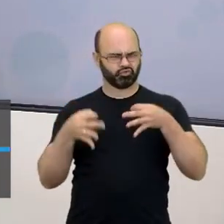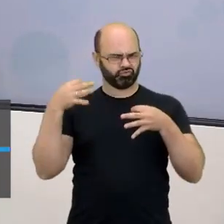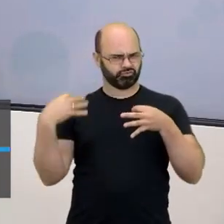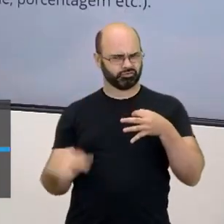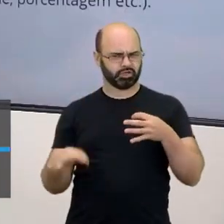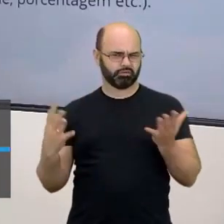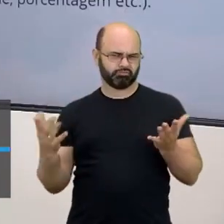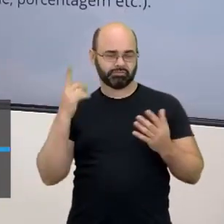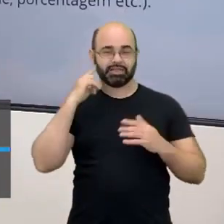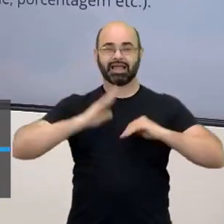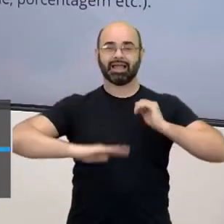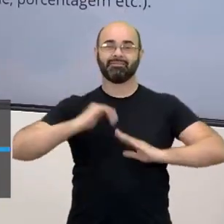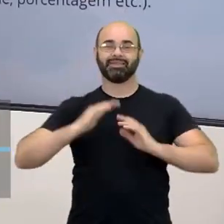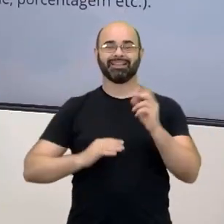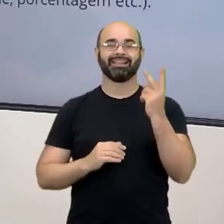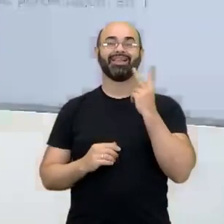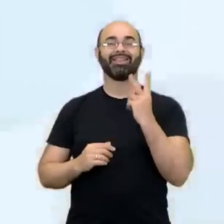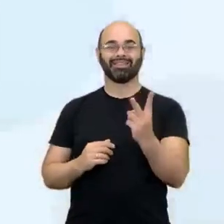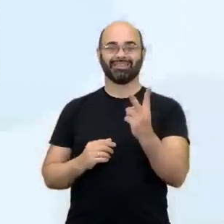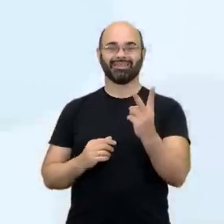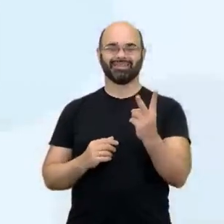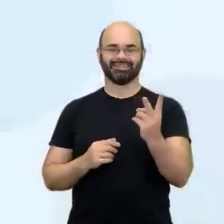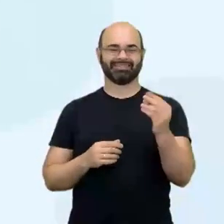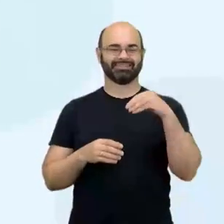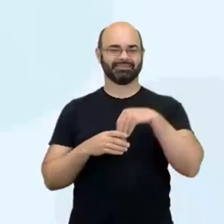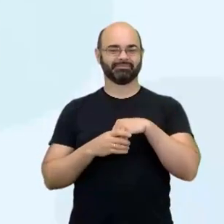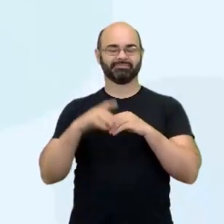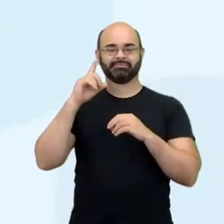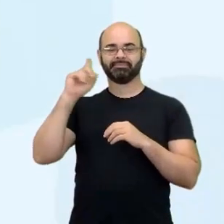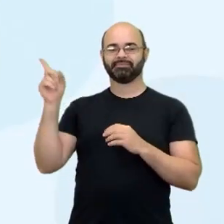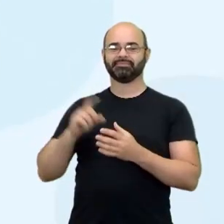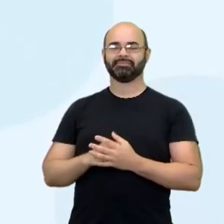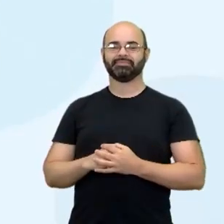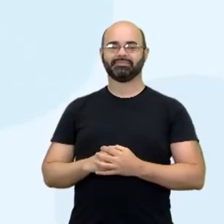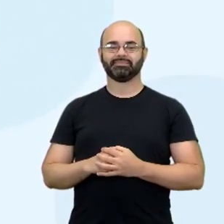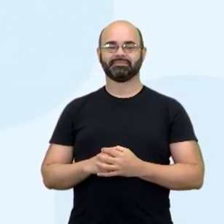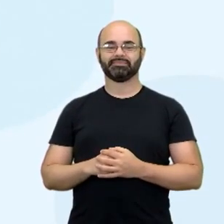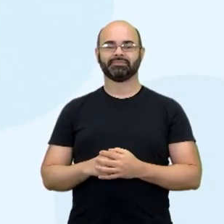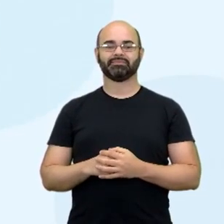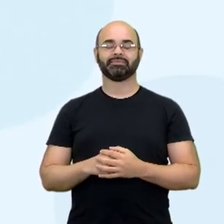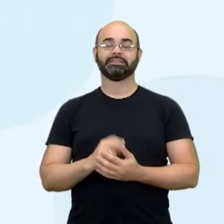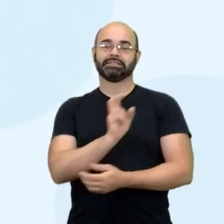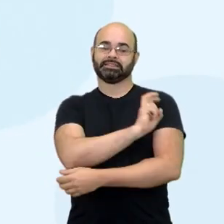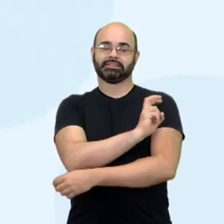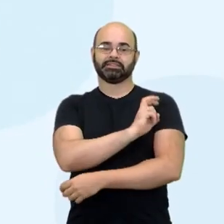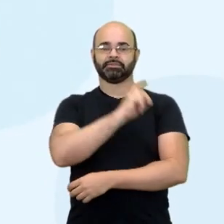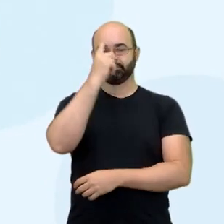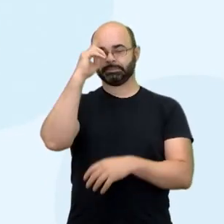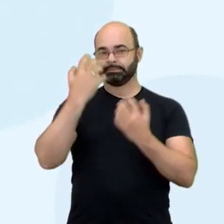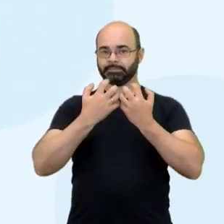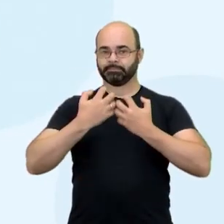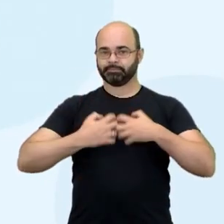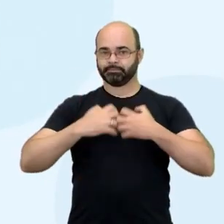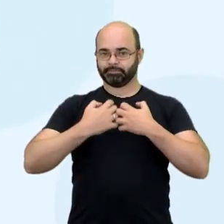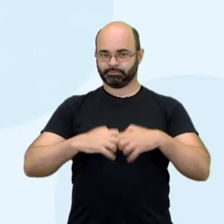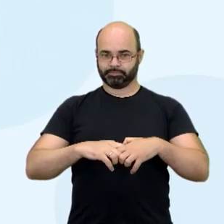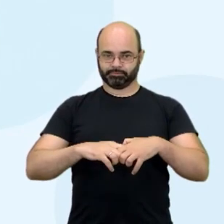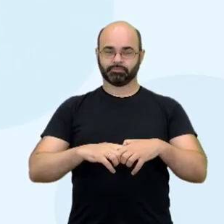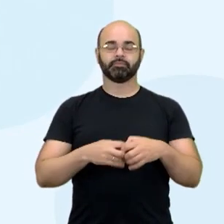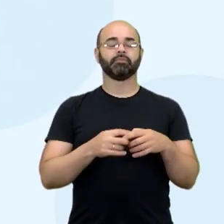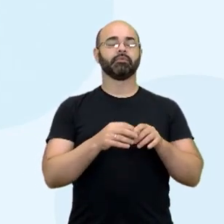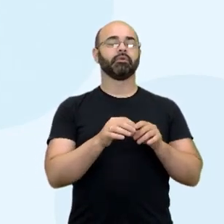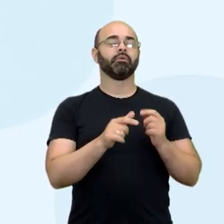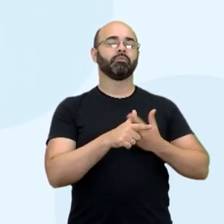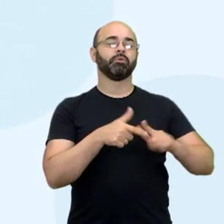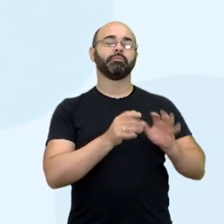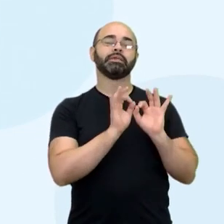dentro dessas duas habilidades aí. Dá uma olhadinha. Habilidade do 5º ano, habilidade 9, que é resolver e elaborar situações, problemas